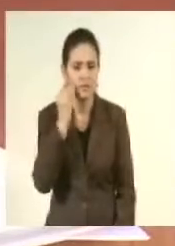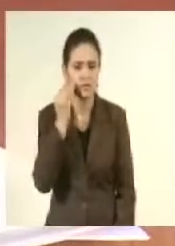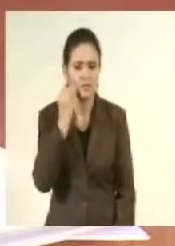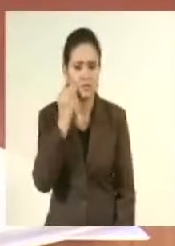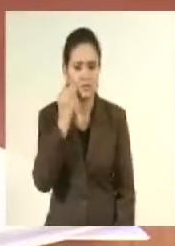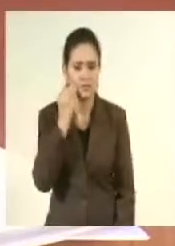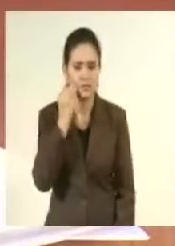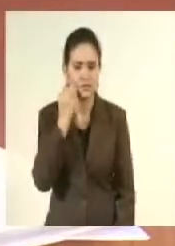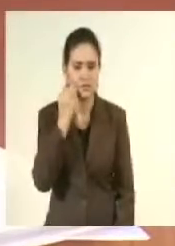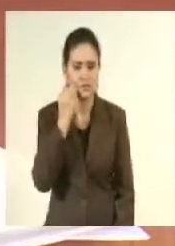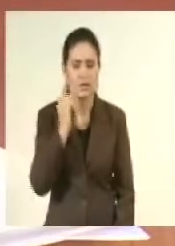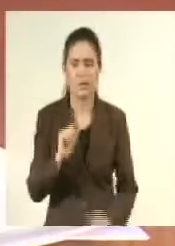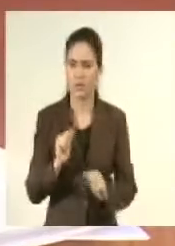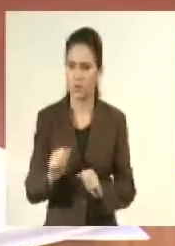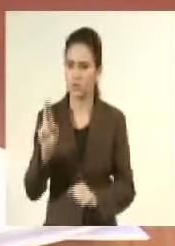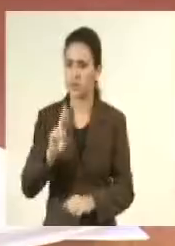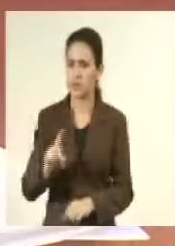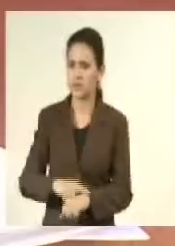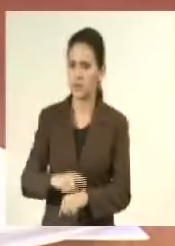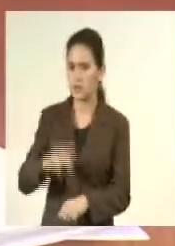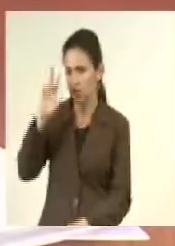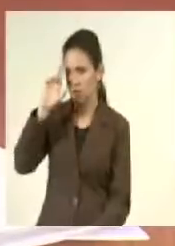Posso utilizar o tempo da liderança, presidente?